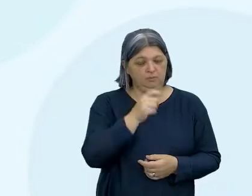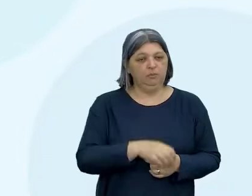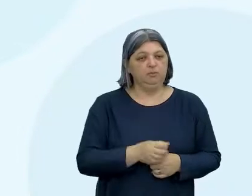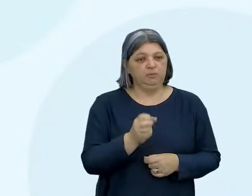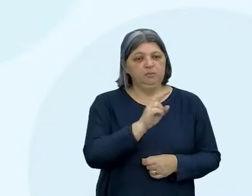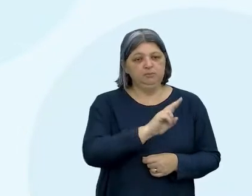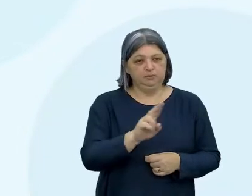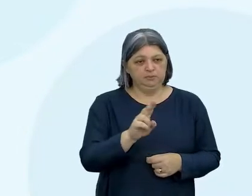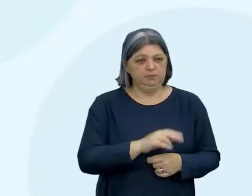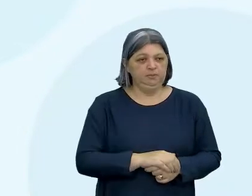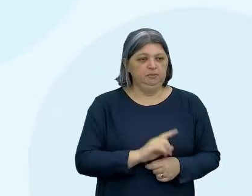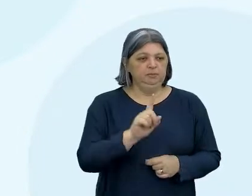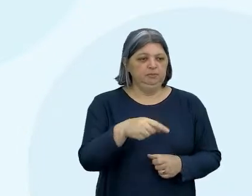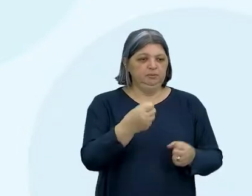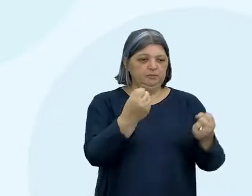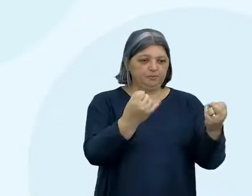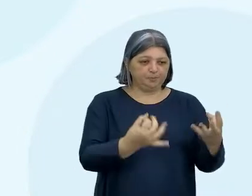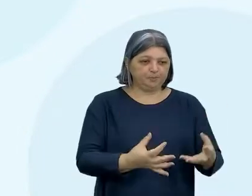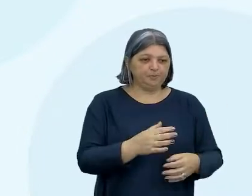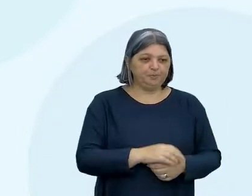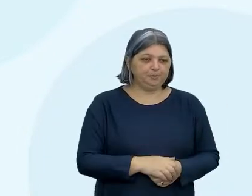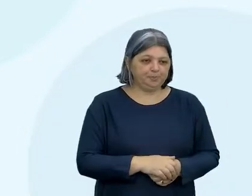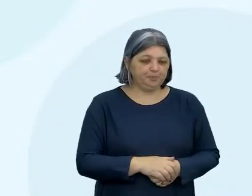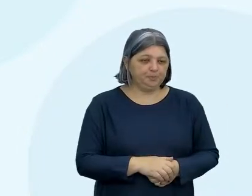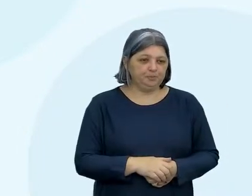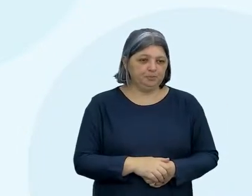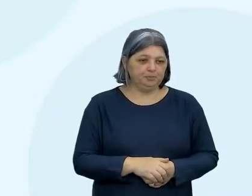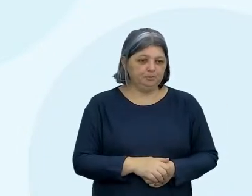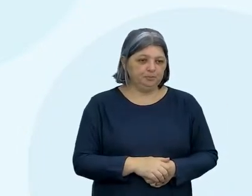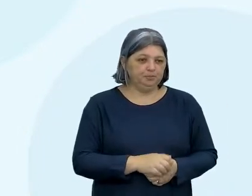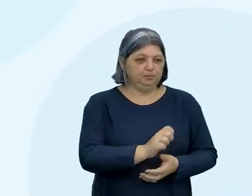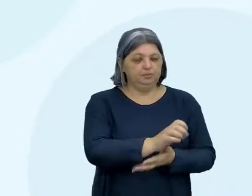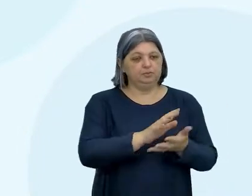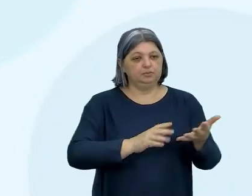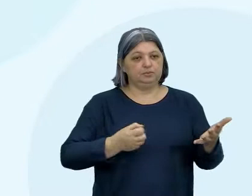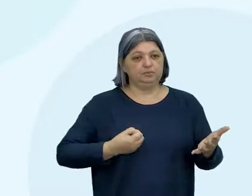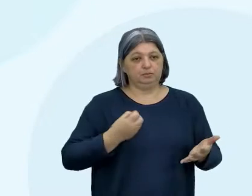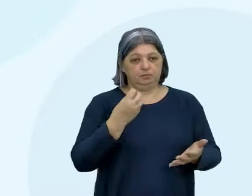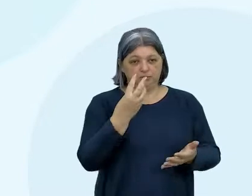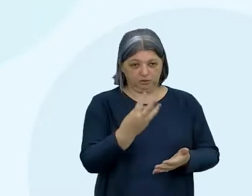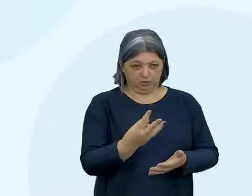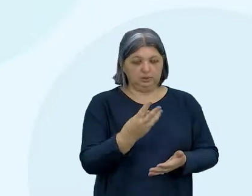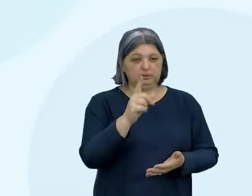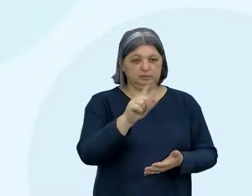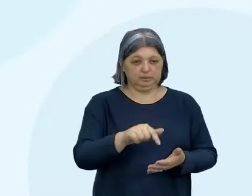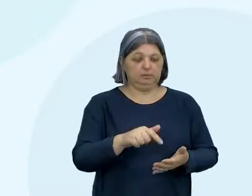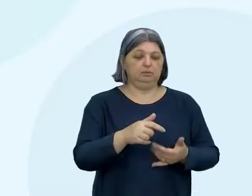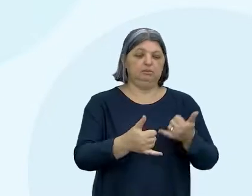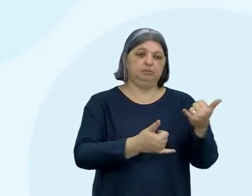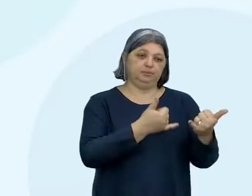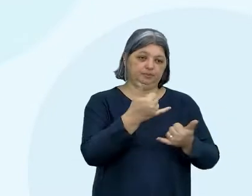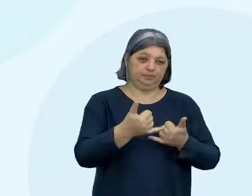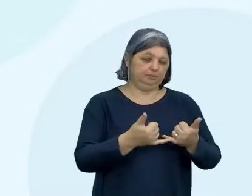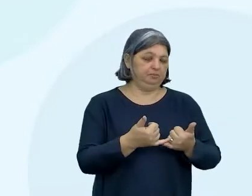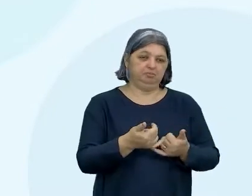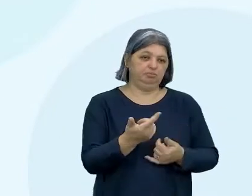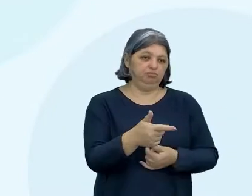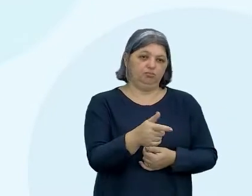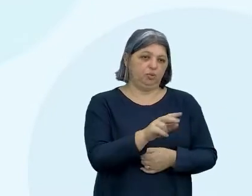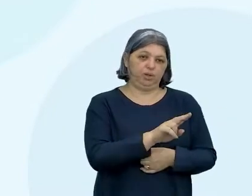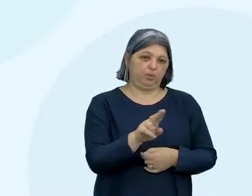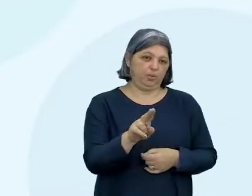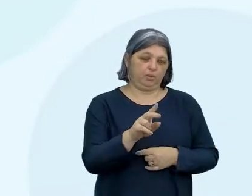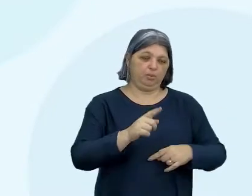nome aí no final de eu explicar tudo esse jogo aí. Então, a atividade 3 é o jogo não tem nome no